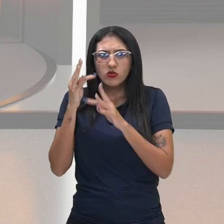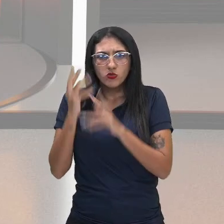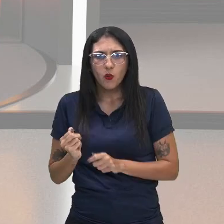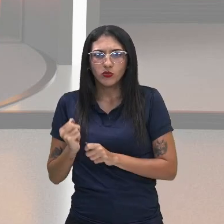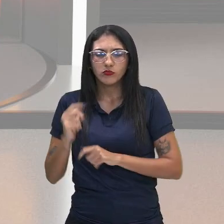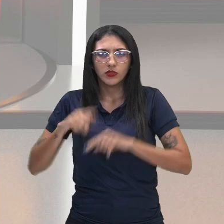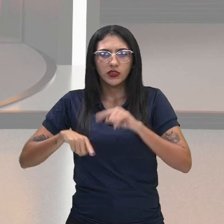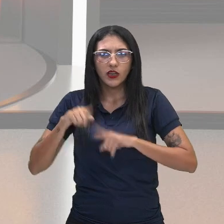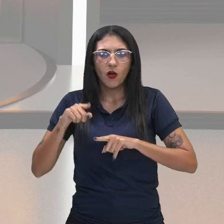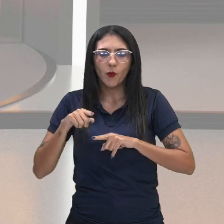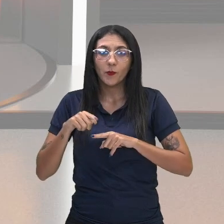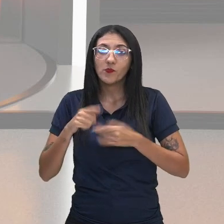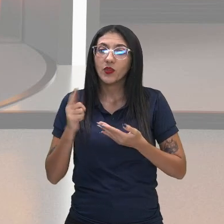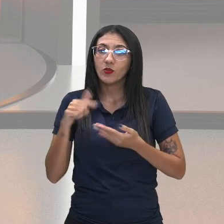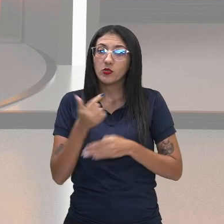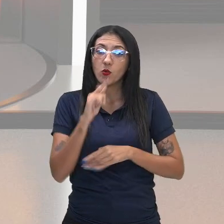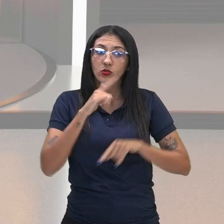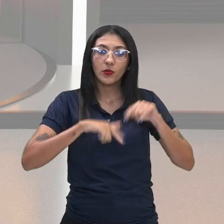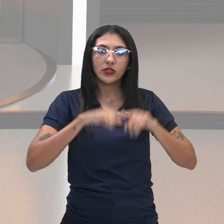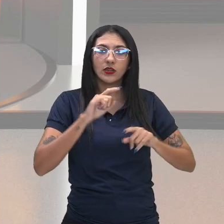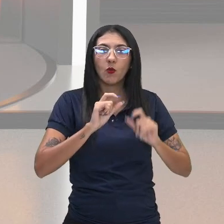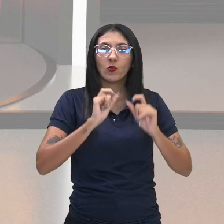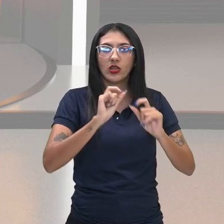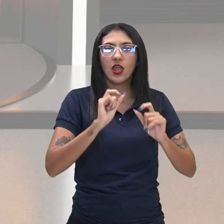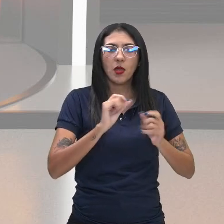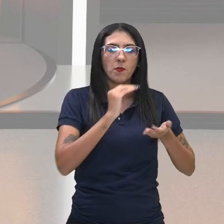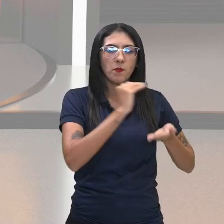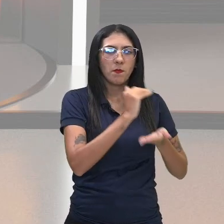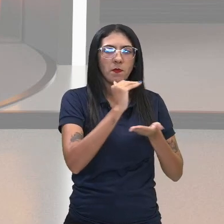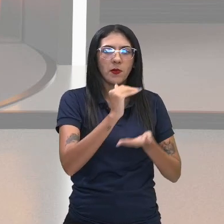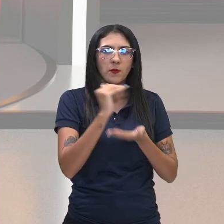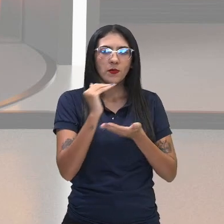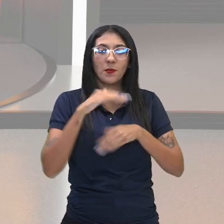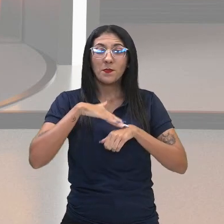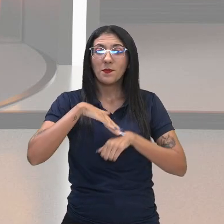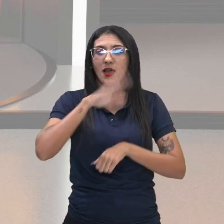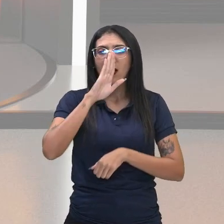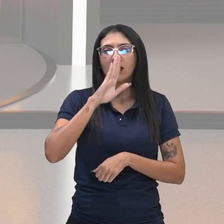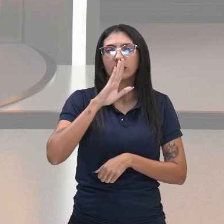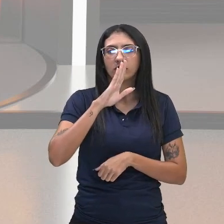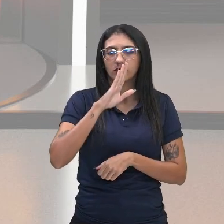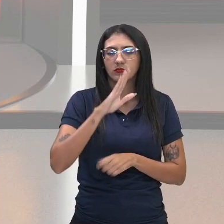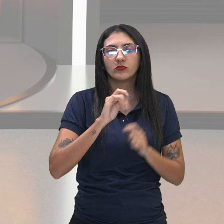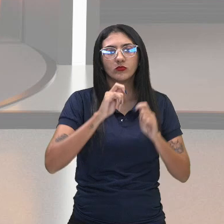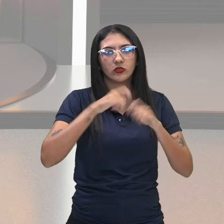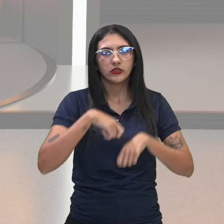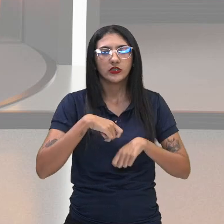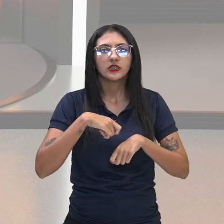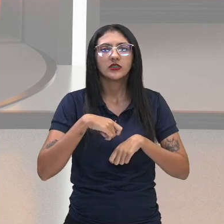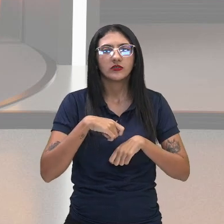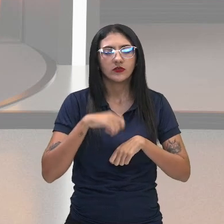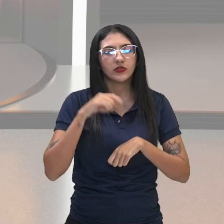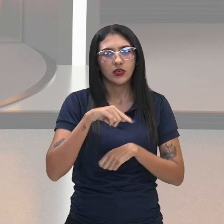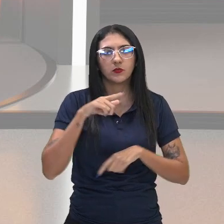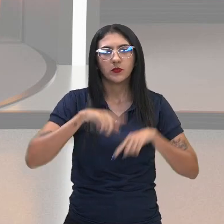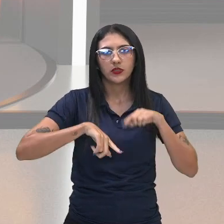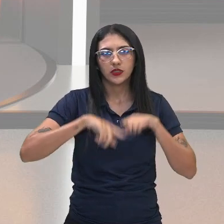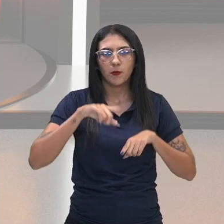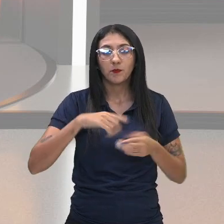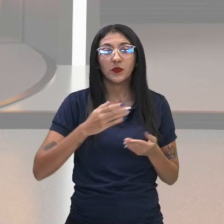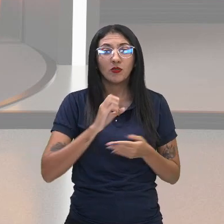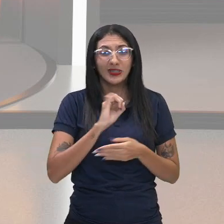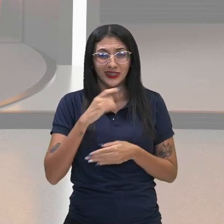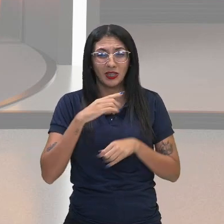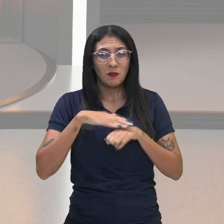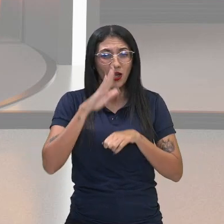produziam. Então, o excedente é aquilo que sobra para além da necessidade daquele consumo local. Então, se sobrou, o